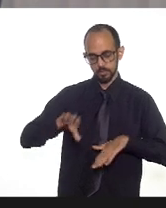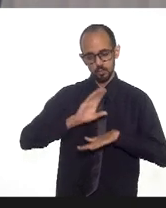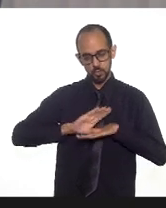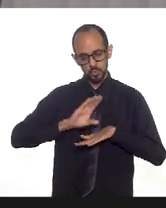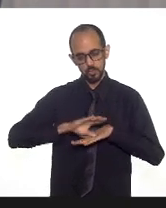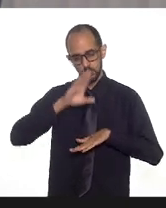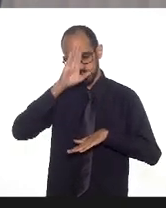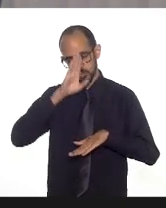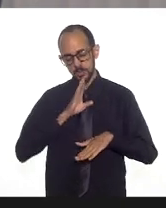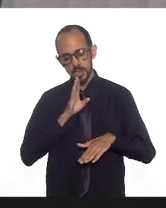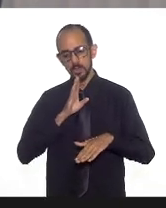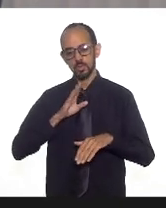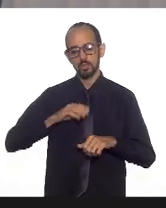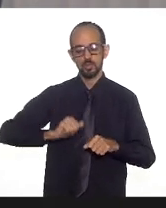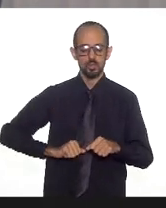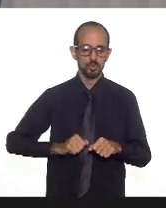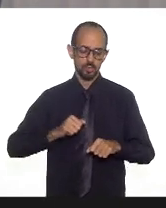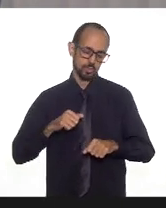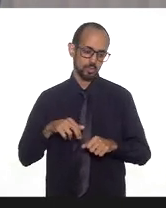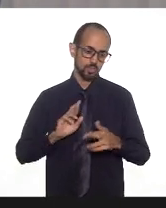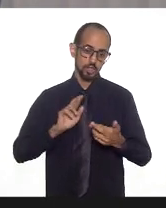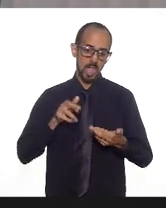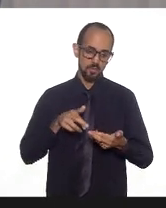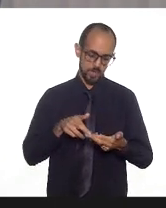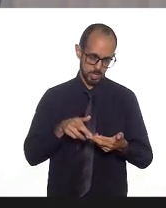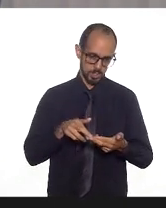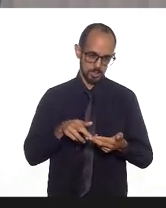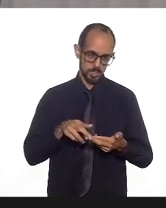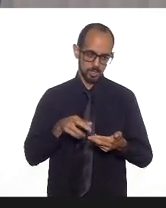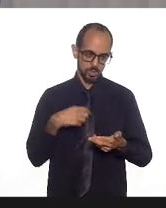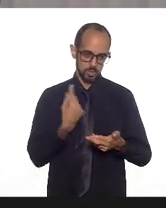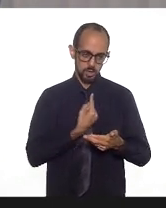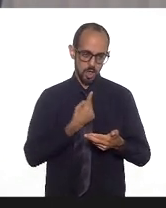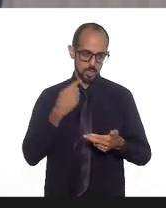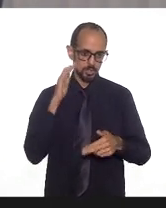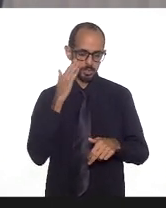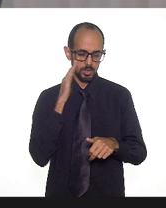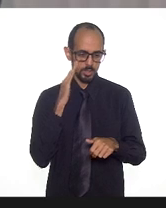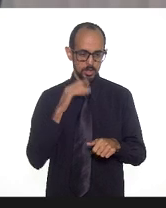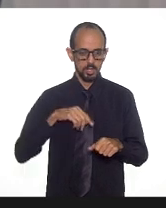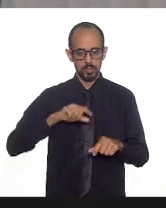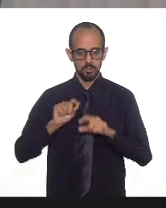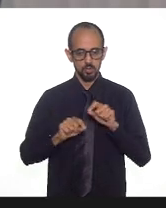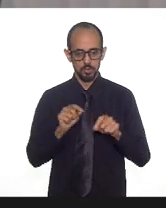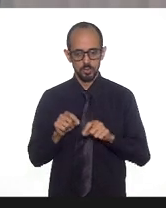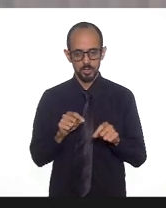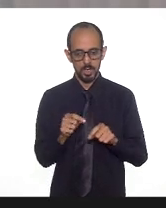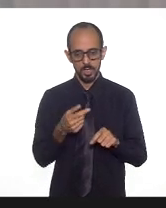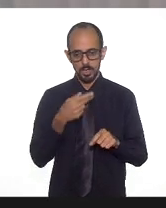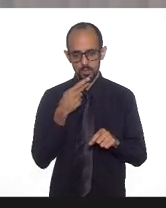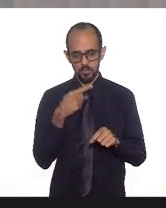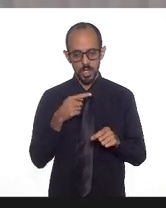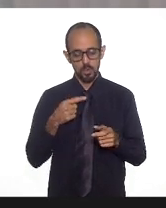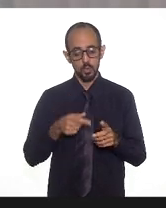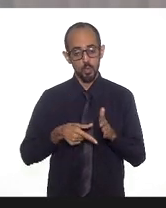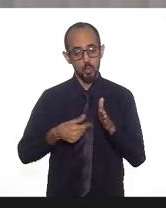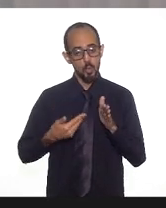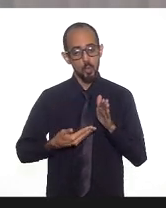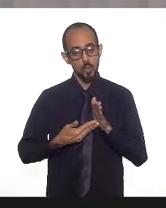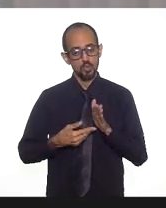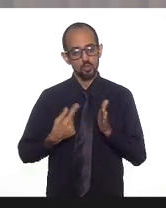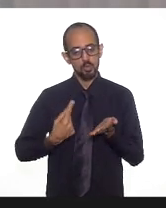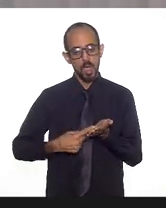qualidade socialmente referenciada. Então, entendemos, e aqui falo em função do último acordo que fizemos no